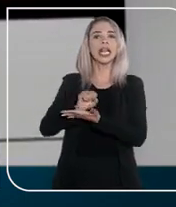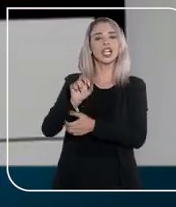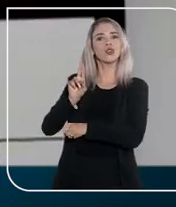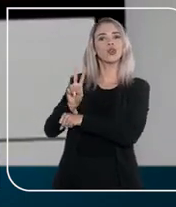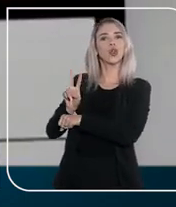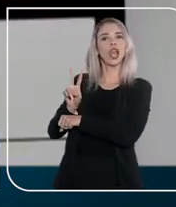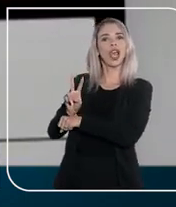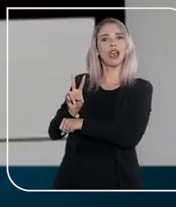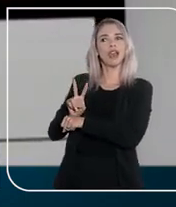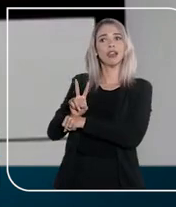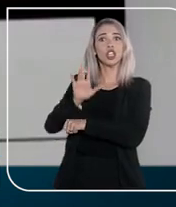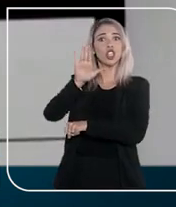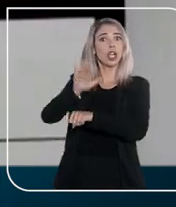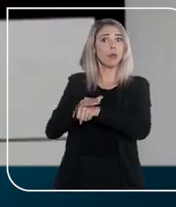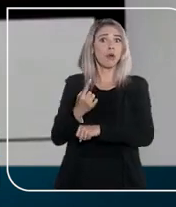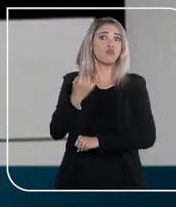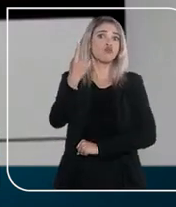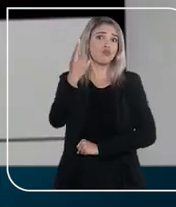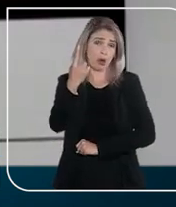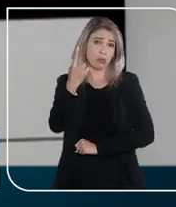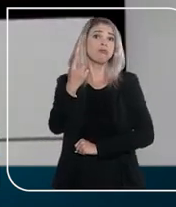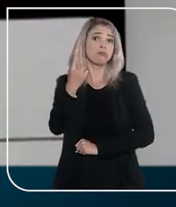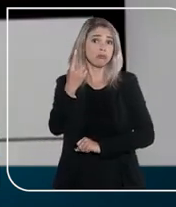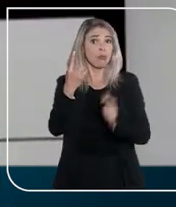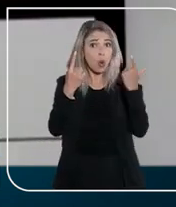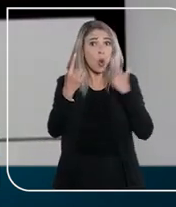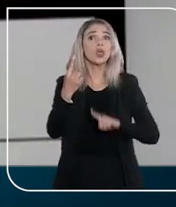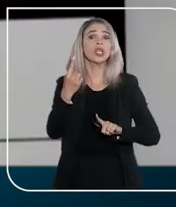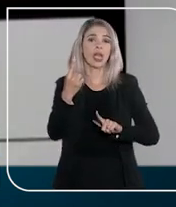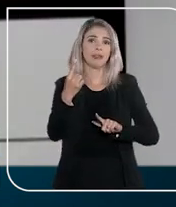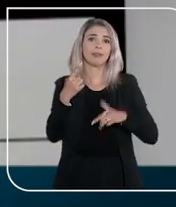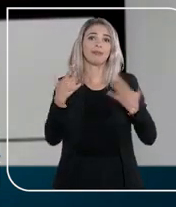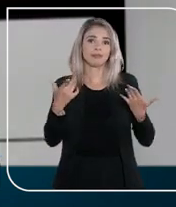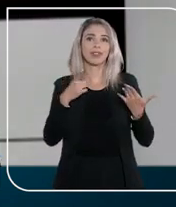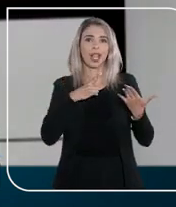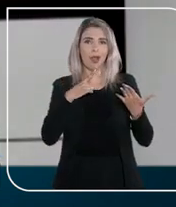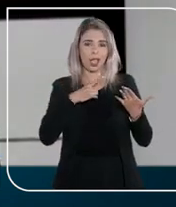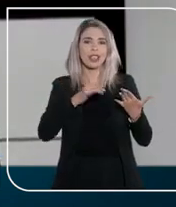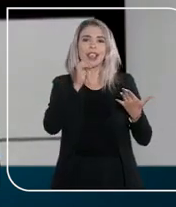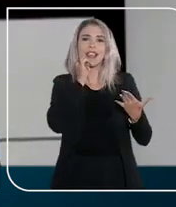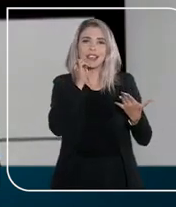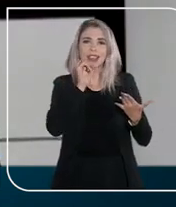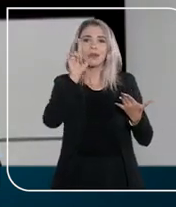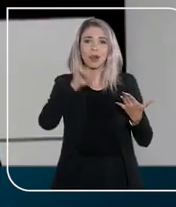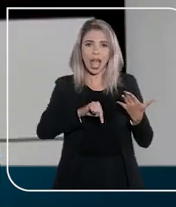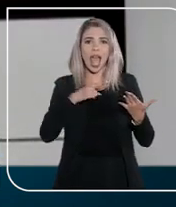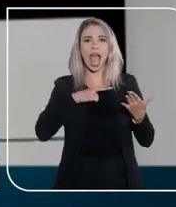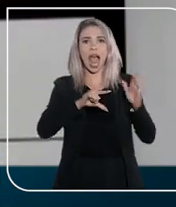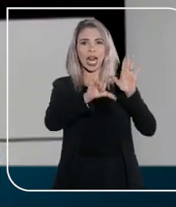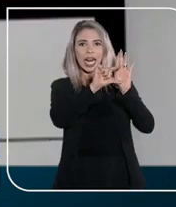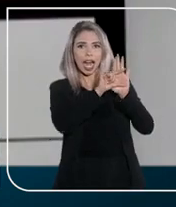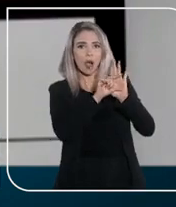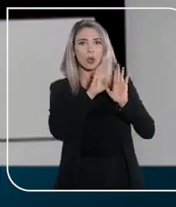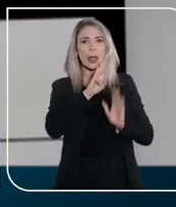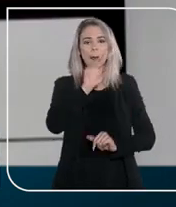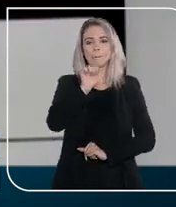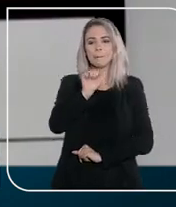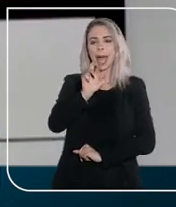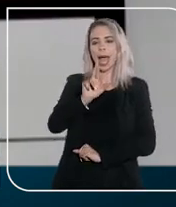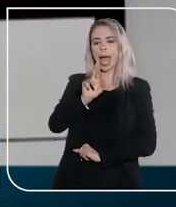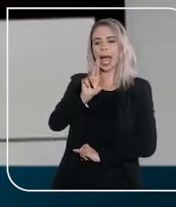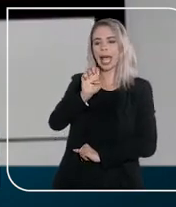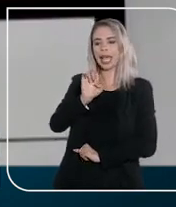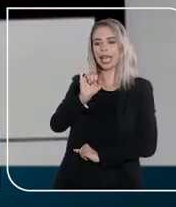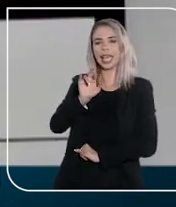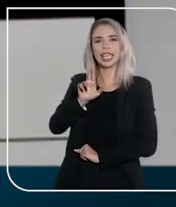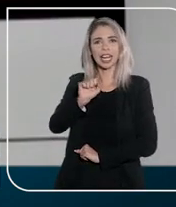para ser nomeado. Então, neste exemplo concreto que eu dei, aplica-se a cláusula de barreira. Por quê? Eu vou ter um